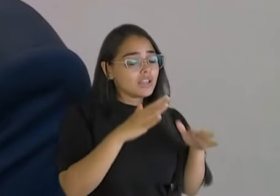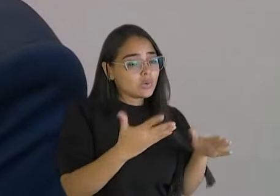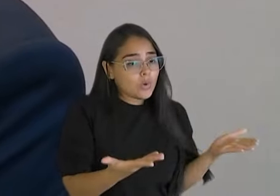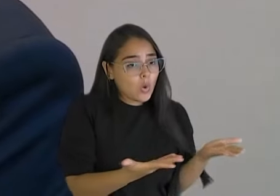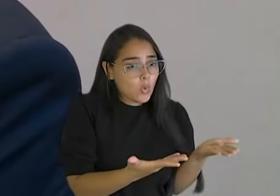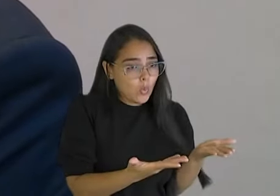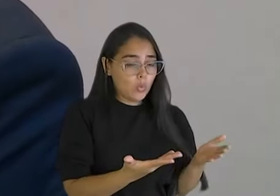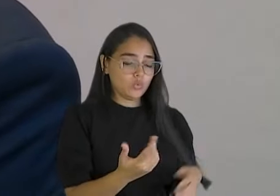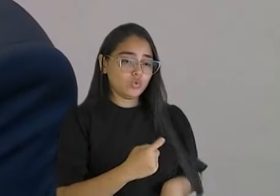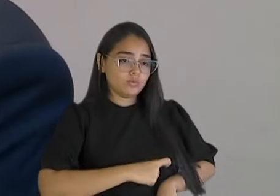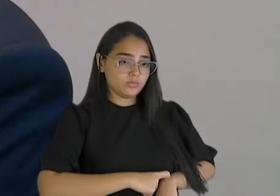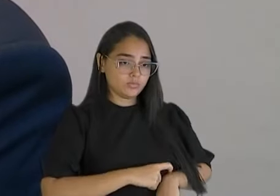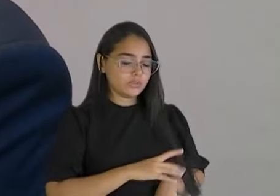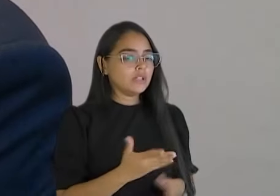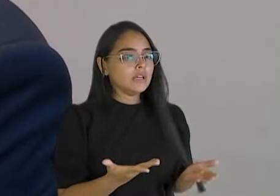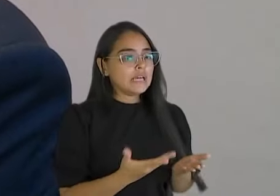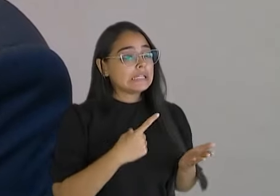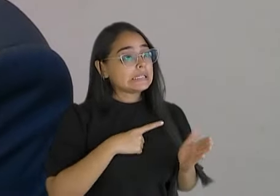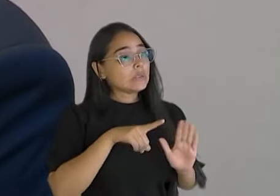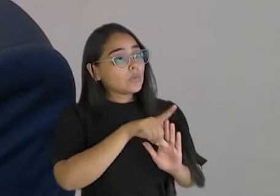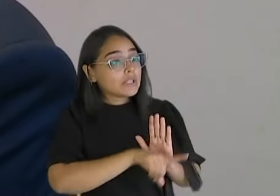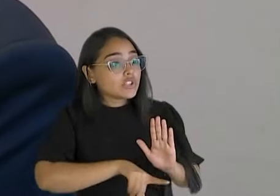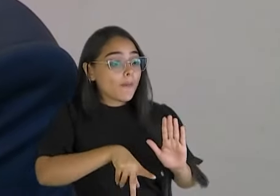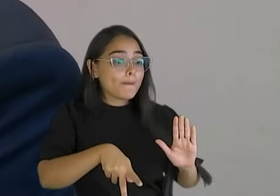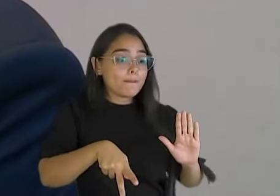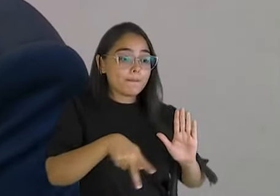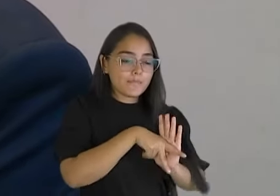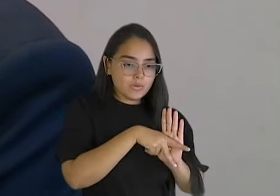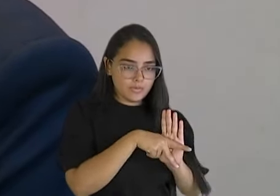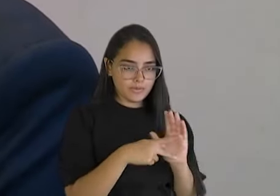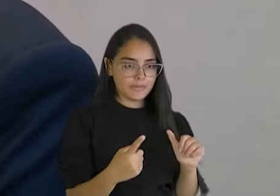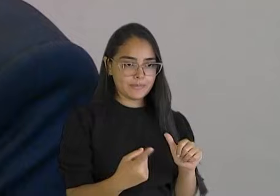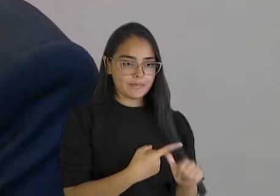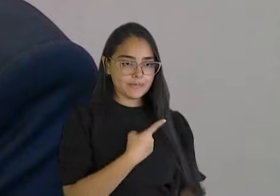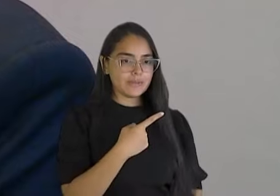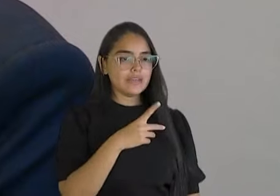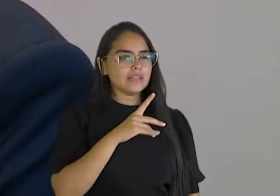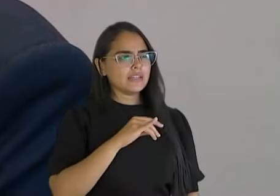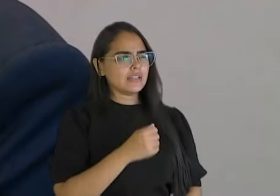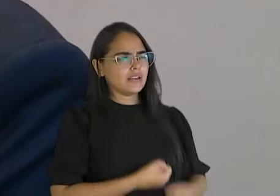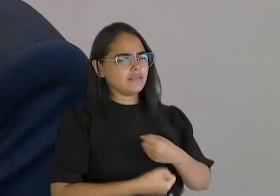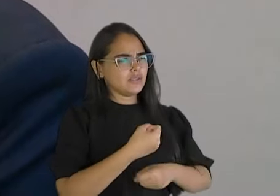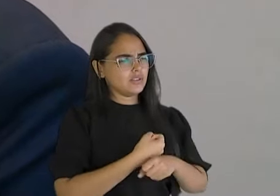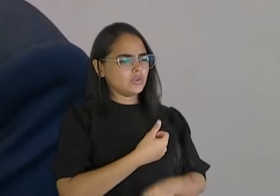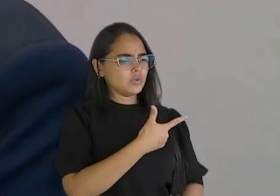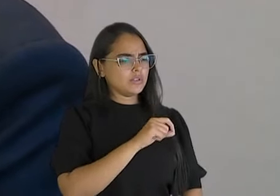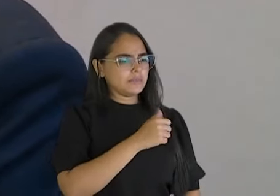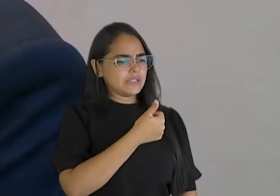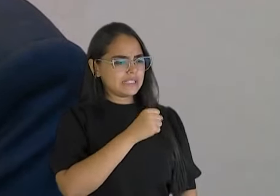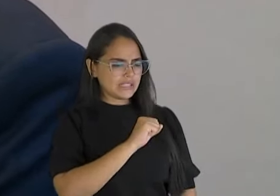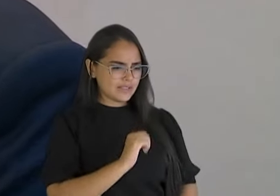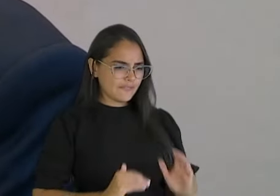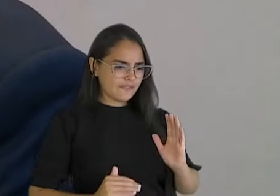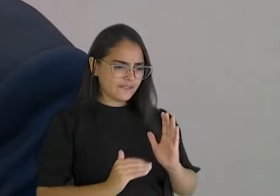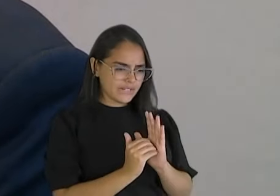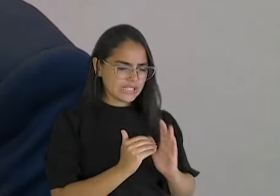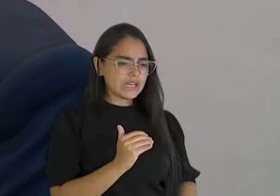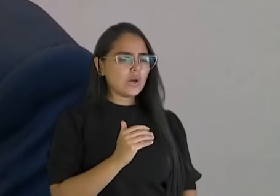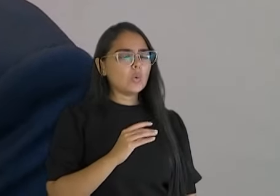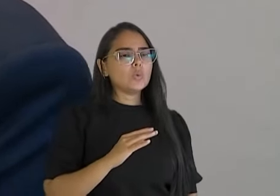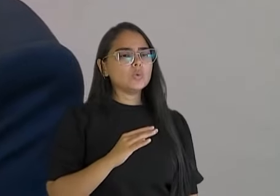né? Elas também têm uma legislação própria, primeiro uma que data de 2018, né? Ainda no final do governo